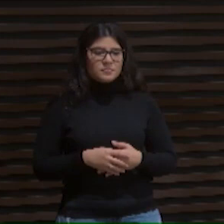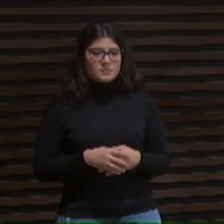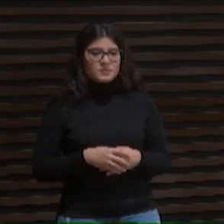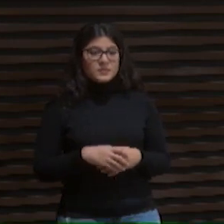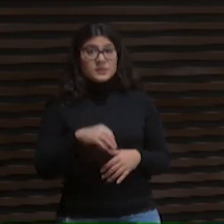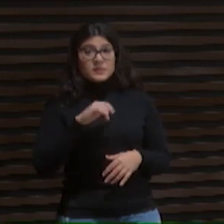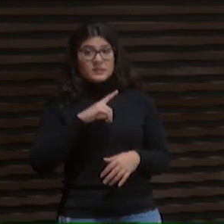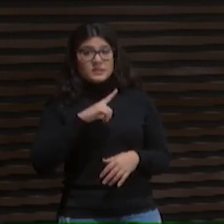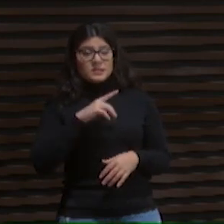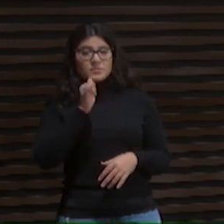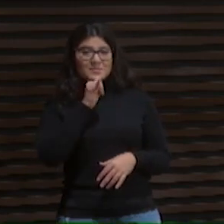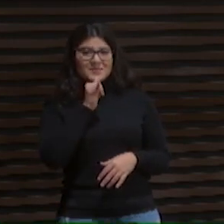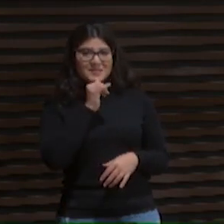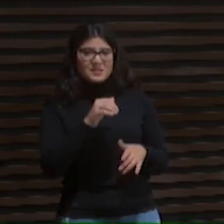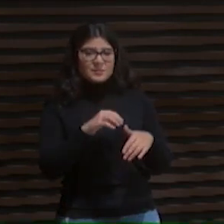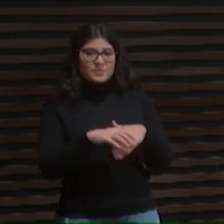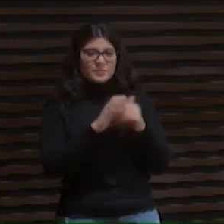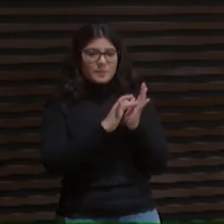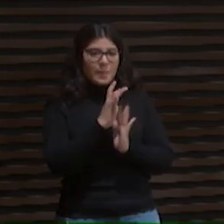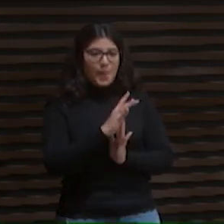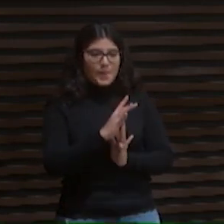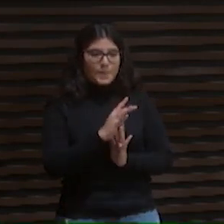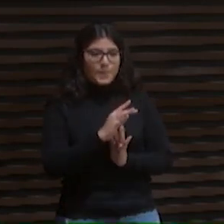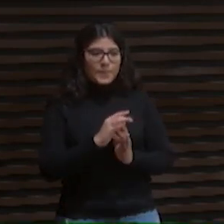em Jesus, que